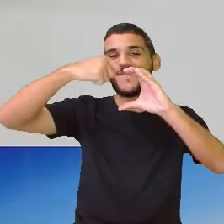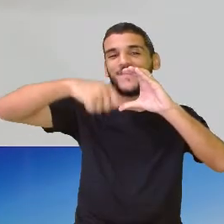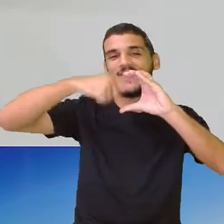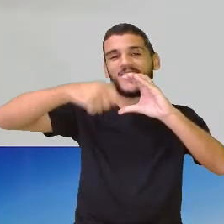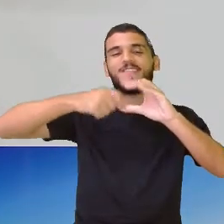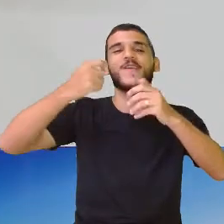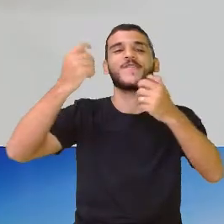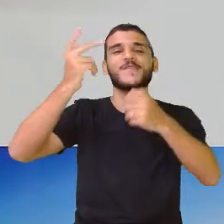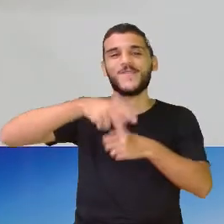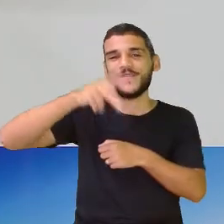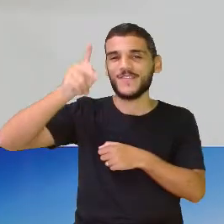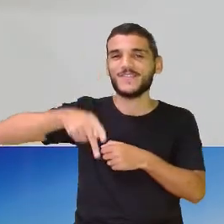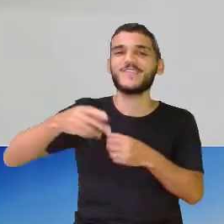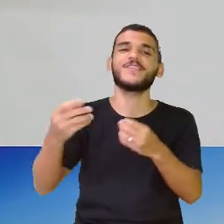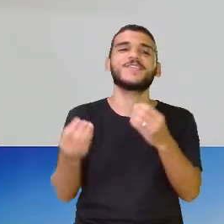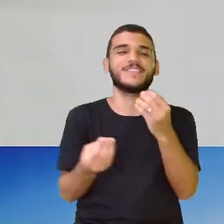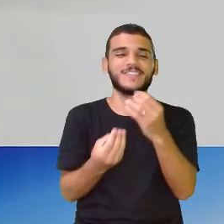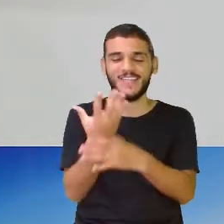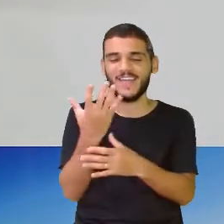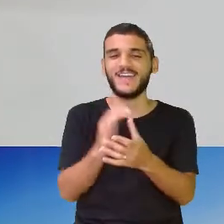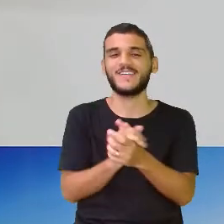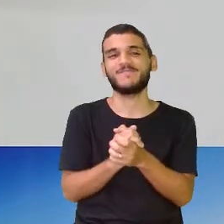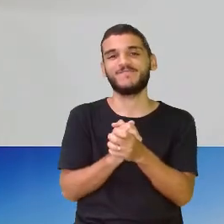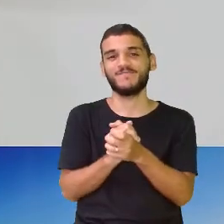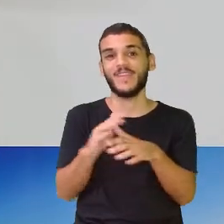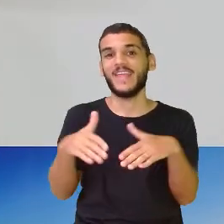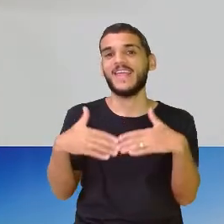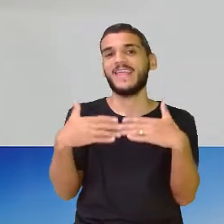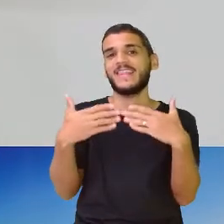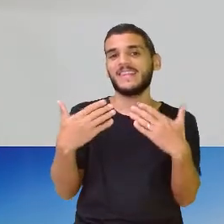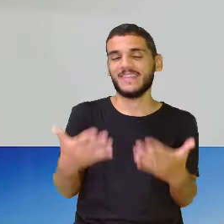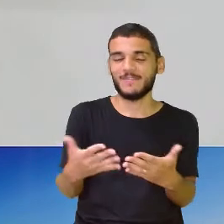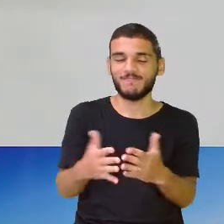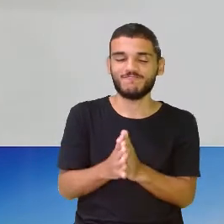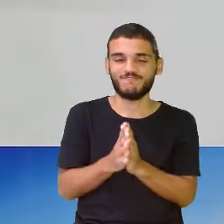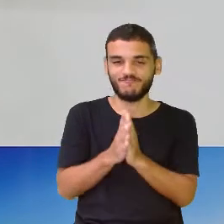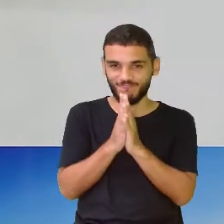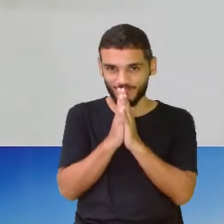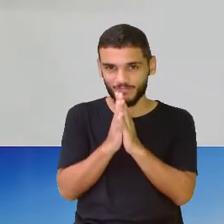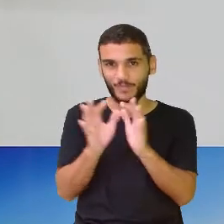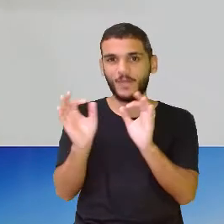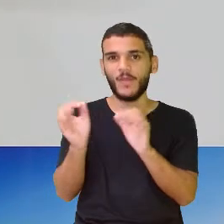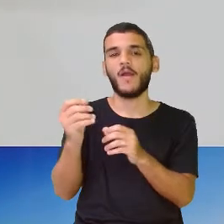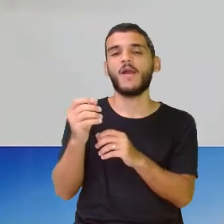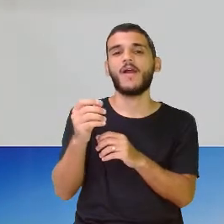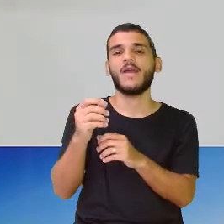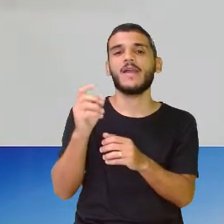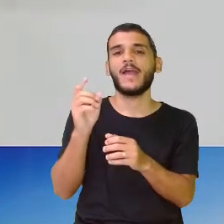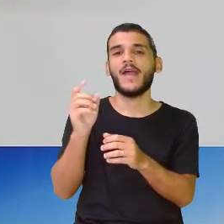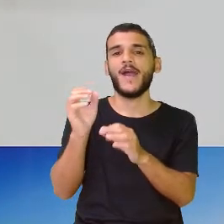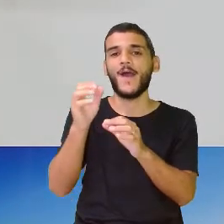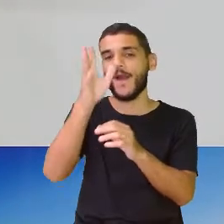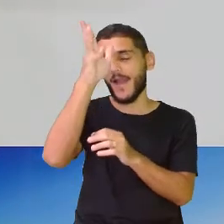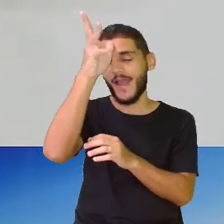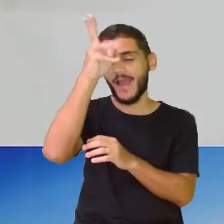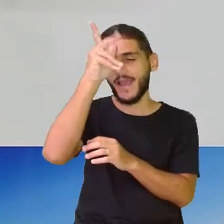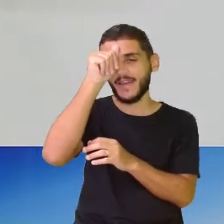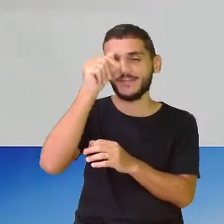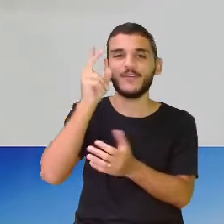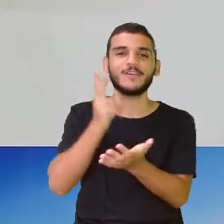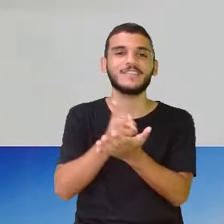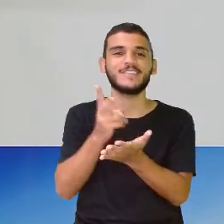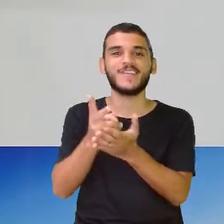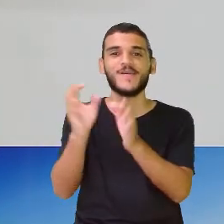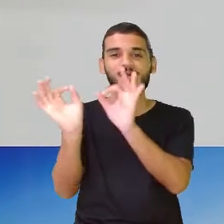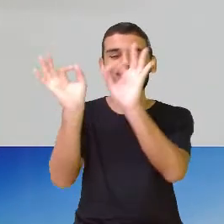massa, e aí ele se perdeu no tempo, ficou lá assistindo, curtindo, e aí chegou atrasado. Mas foi por uma boa causa, não